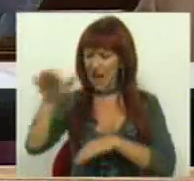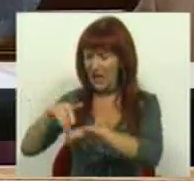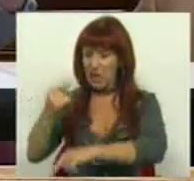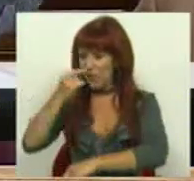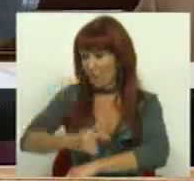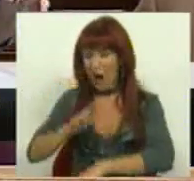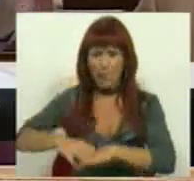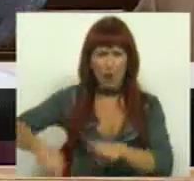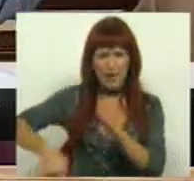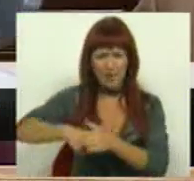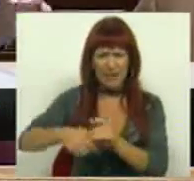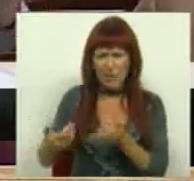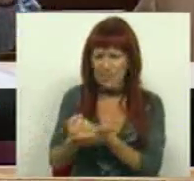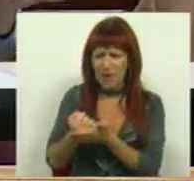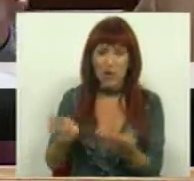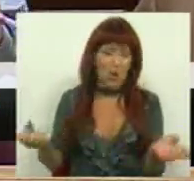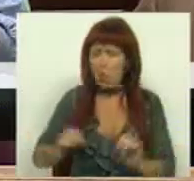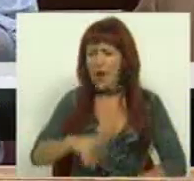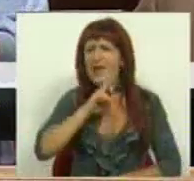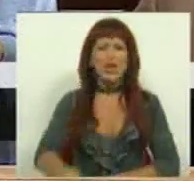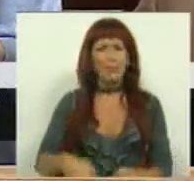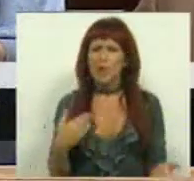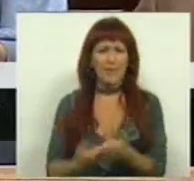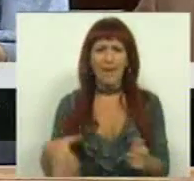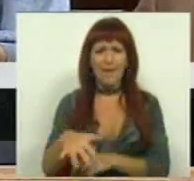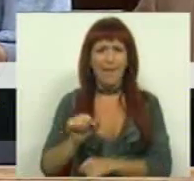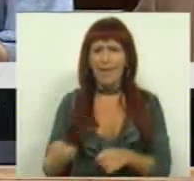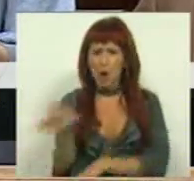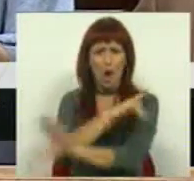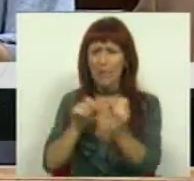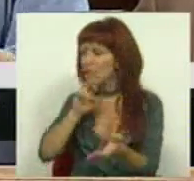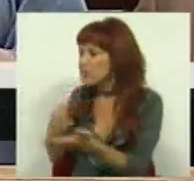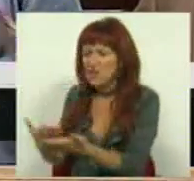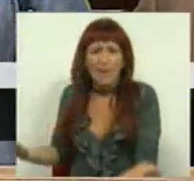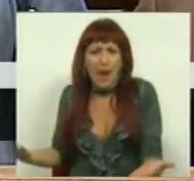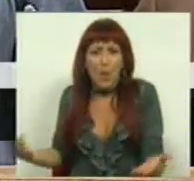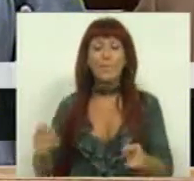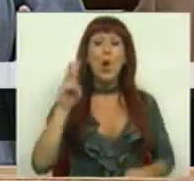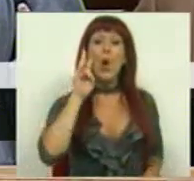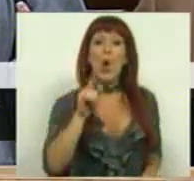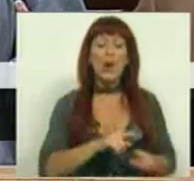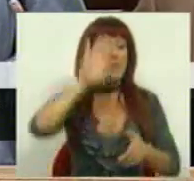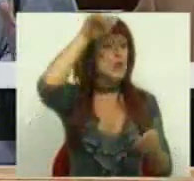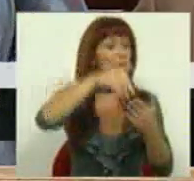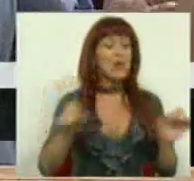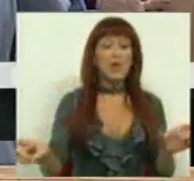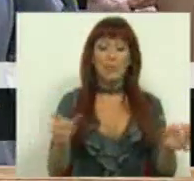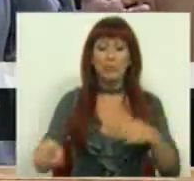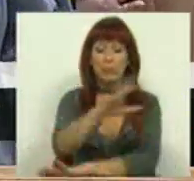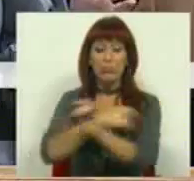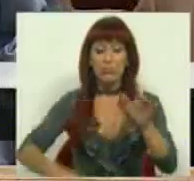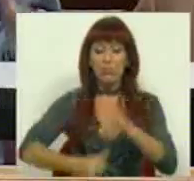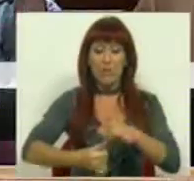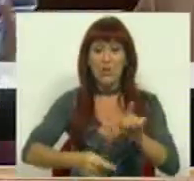falhar perante a pressão dos mercados, não há resposta no contexto europeu. E, portanto, olhando para os resultados do Conselho Europeu,